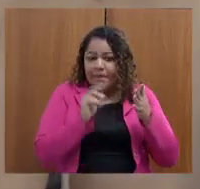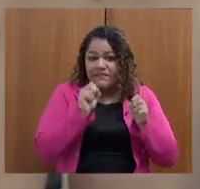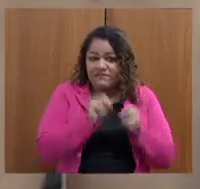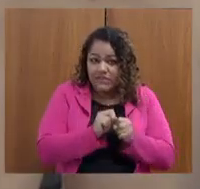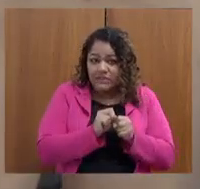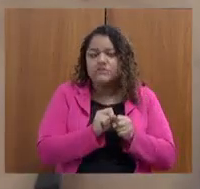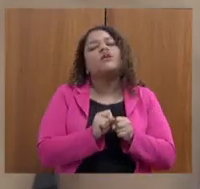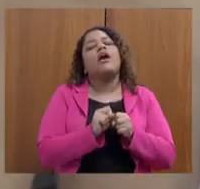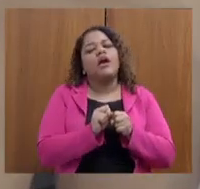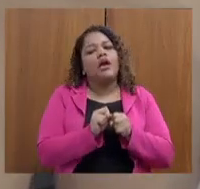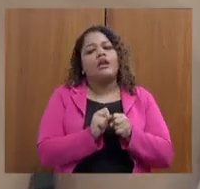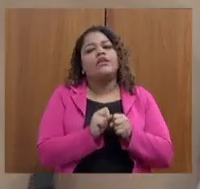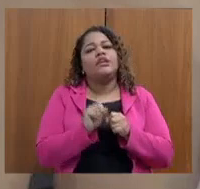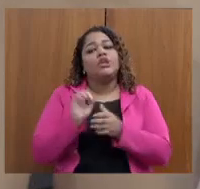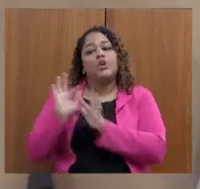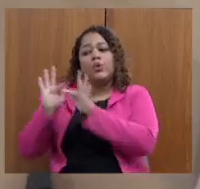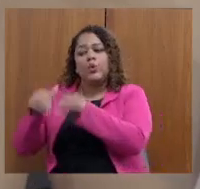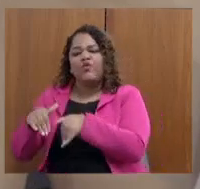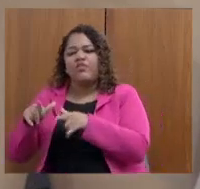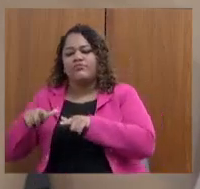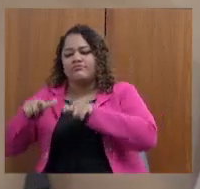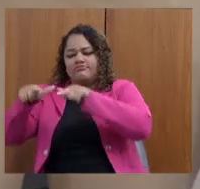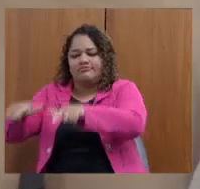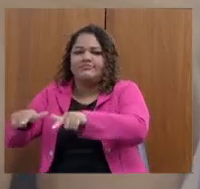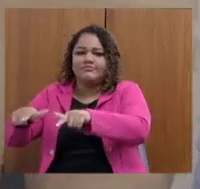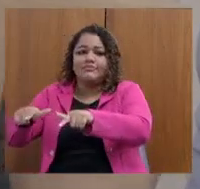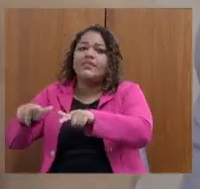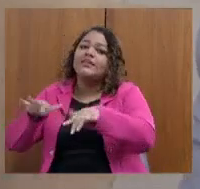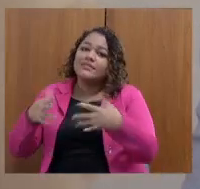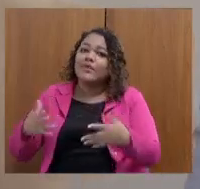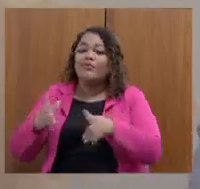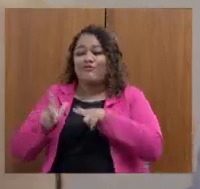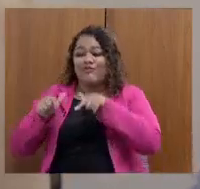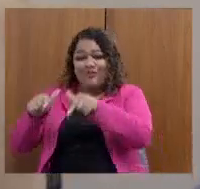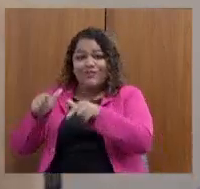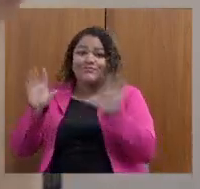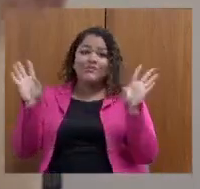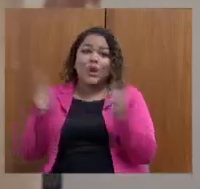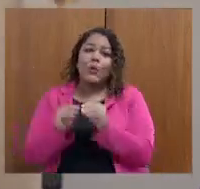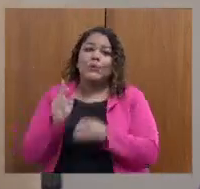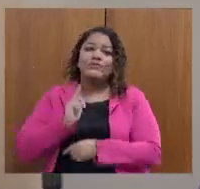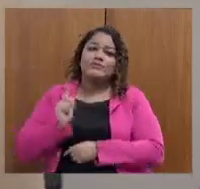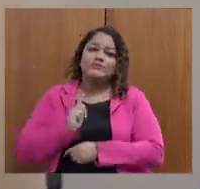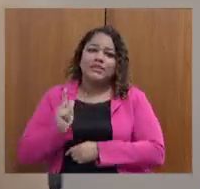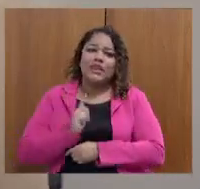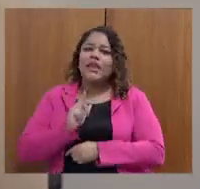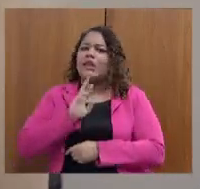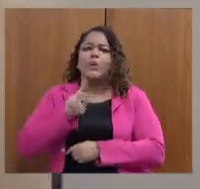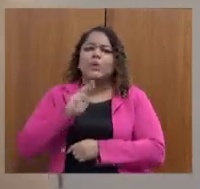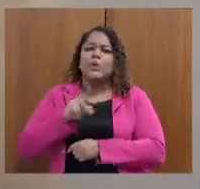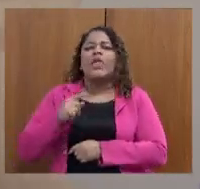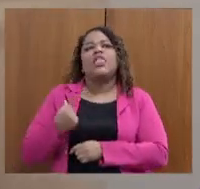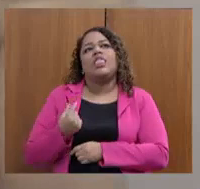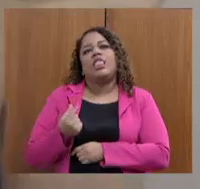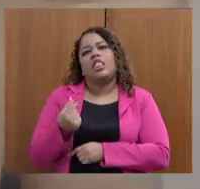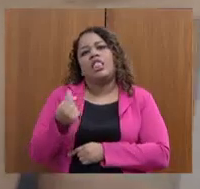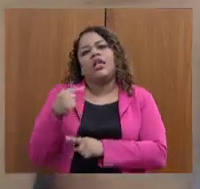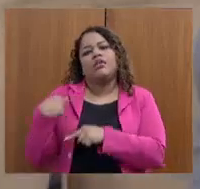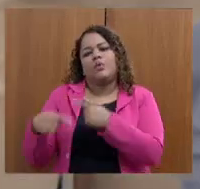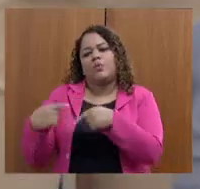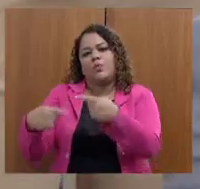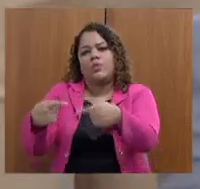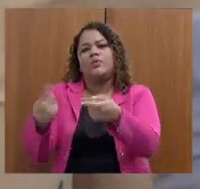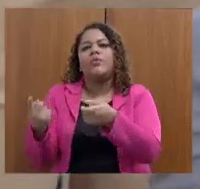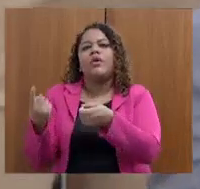ou seja tem fim né não é aquela coisa que vai alimentando e gerando dependência eterna da